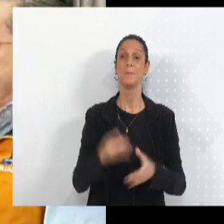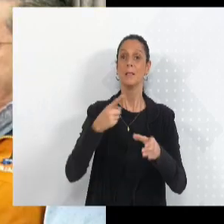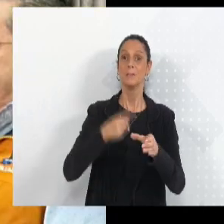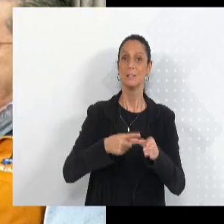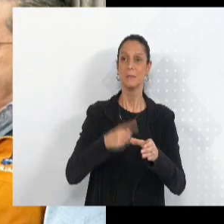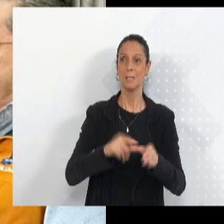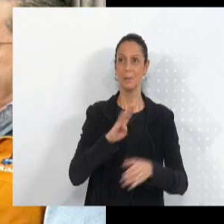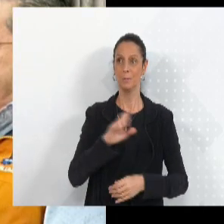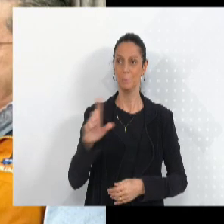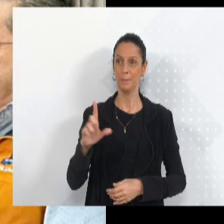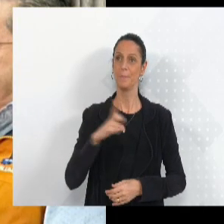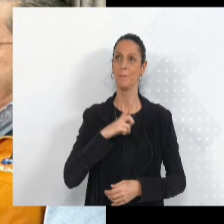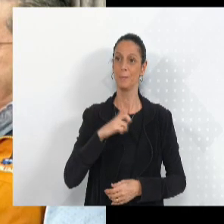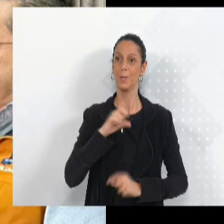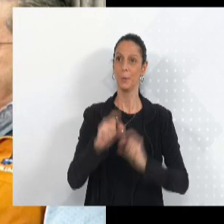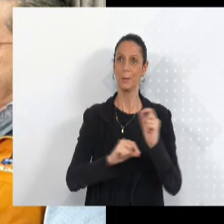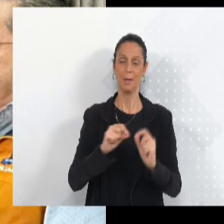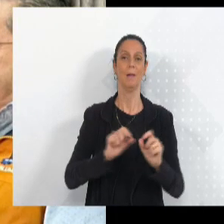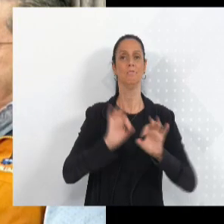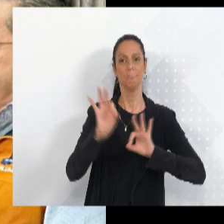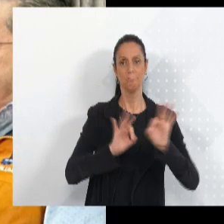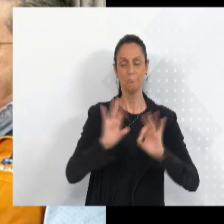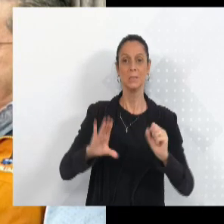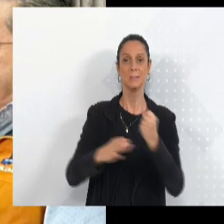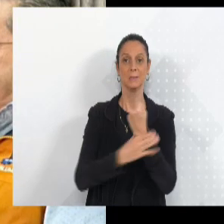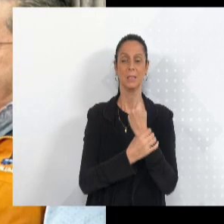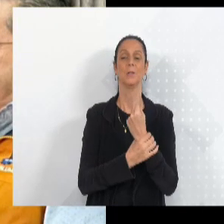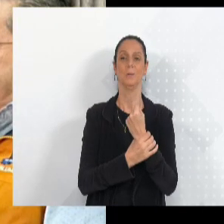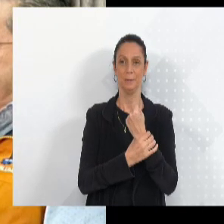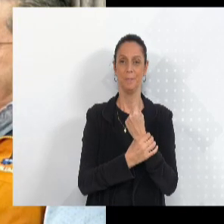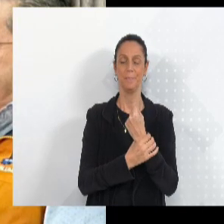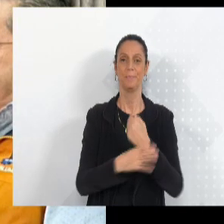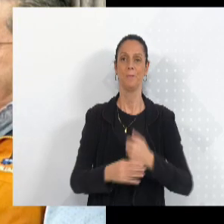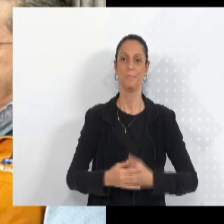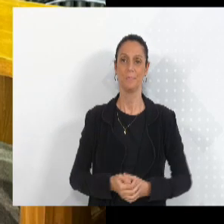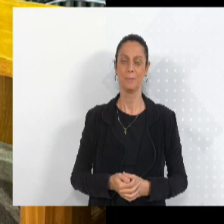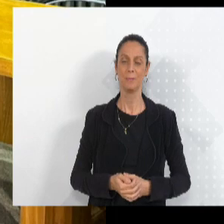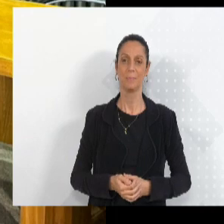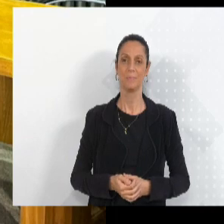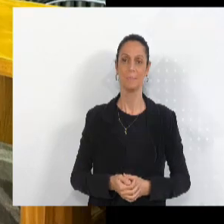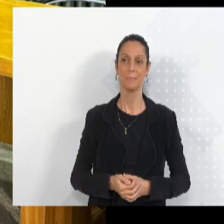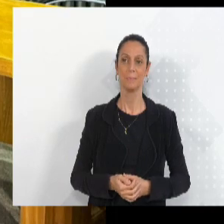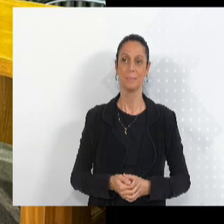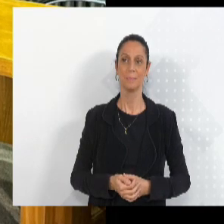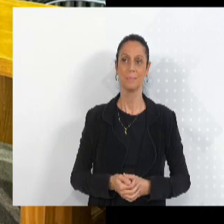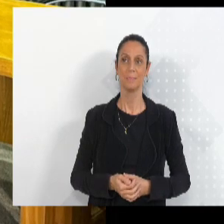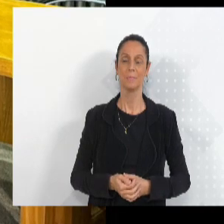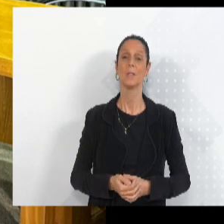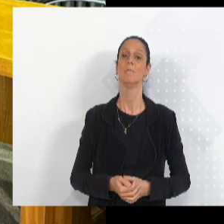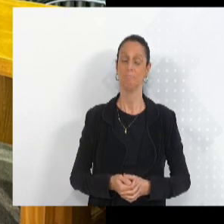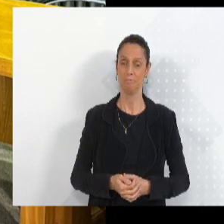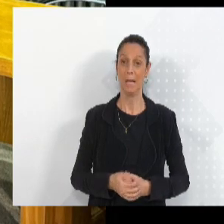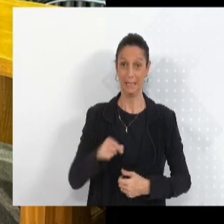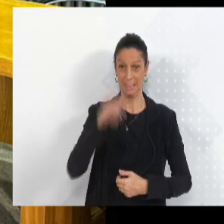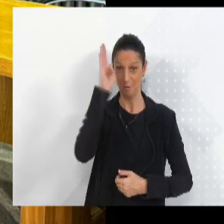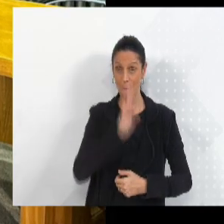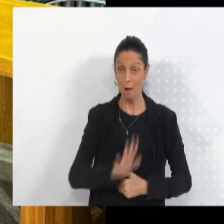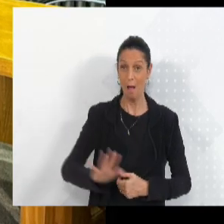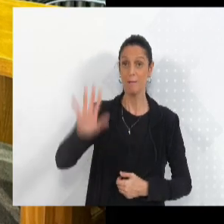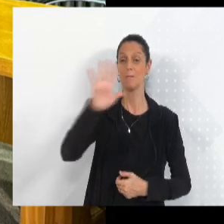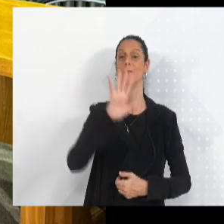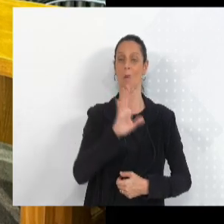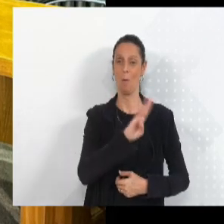de Blumenau, o plano de segurança que vai ser desenvolvido. Eu ouso em dizer que será referência a nível de Brasil, vereador